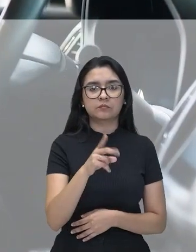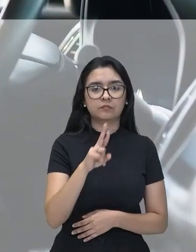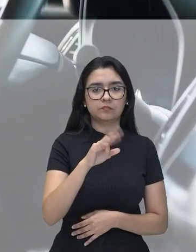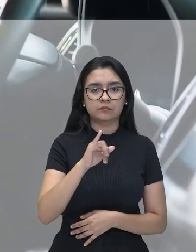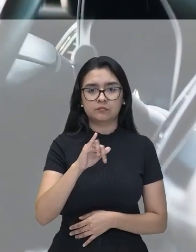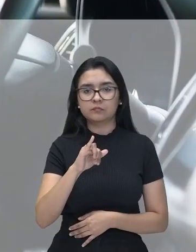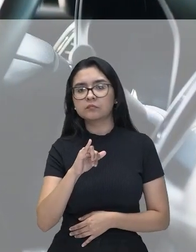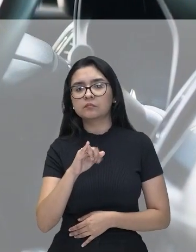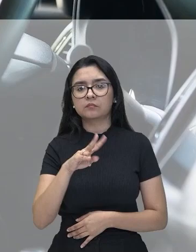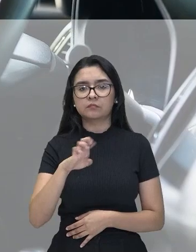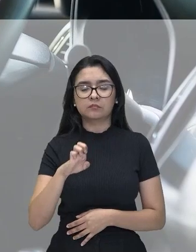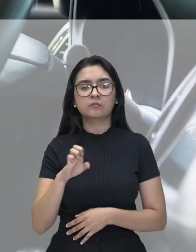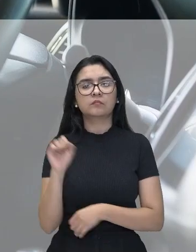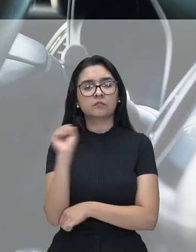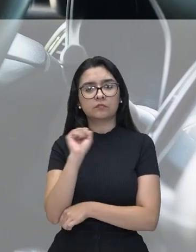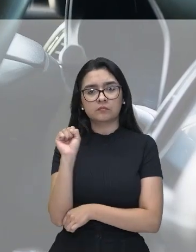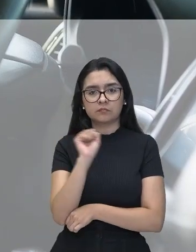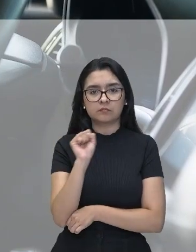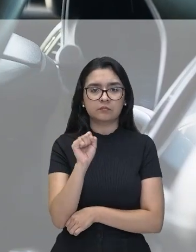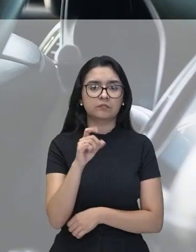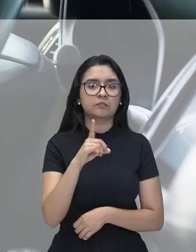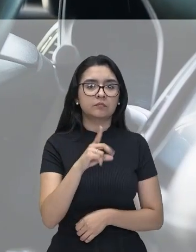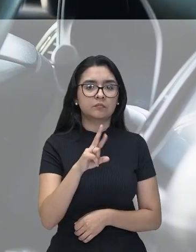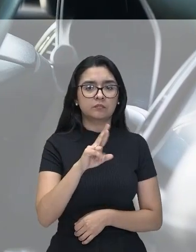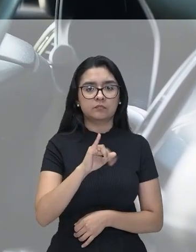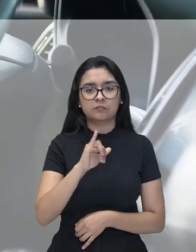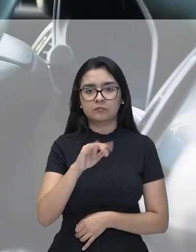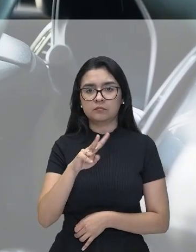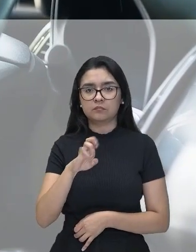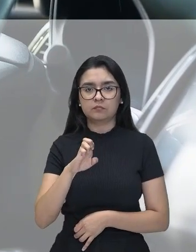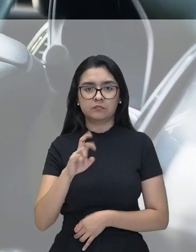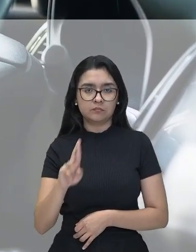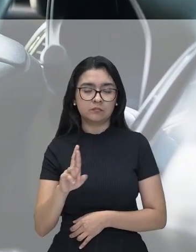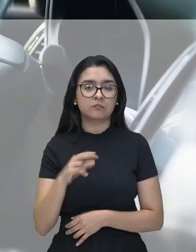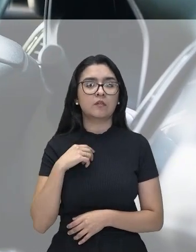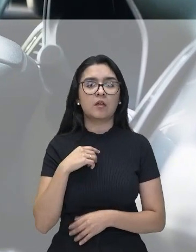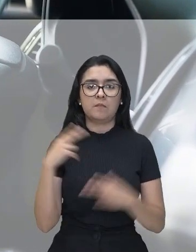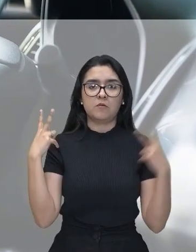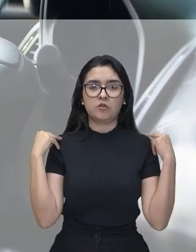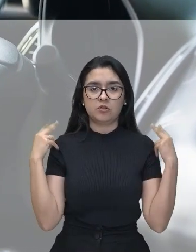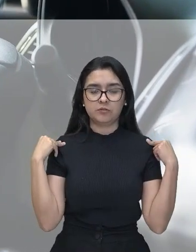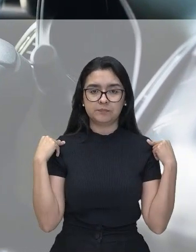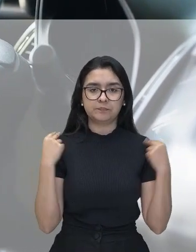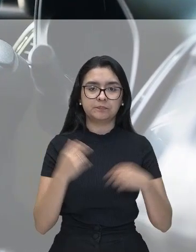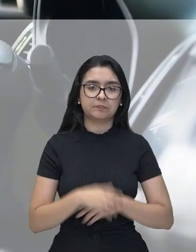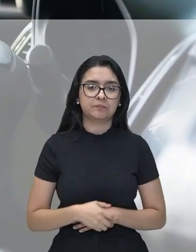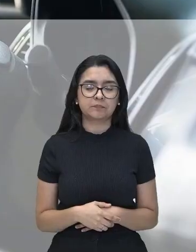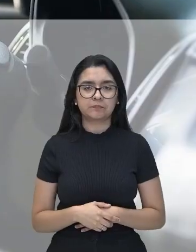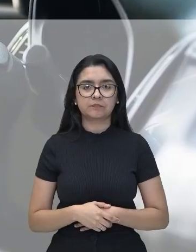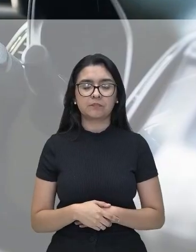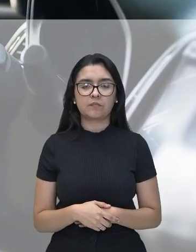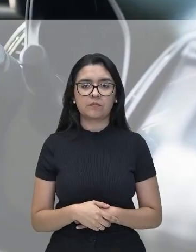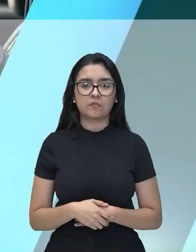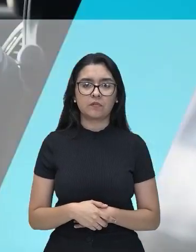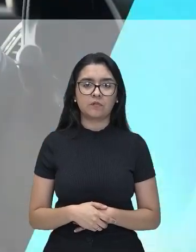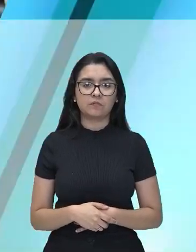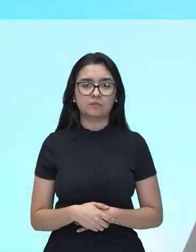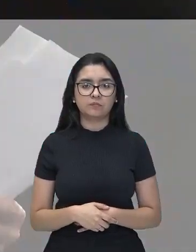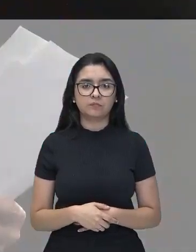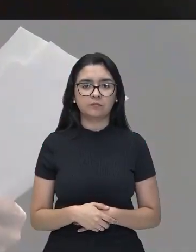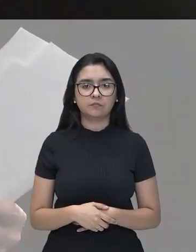Drive, dirigir. Driver, motorista. He's a